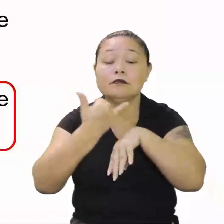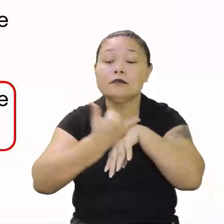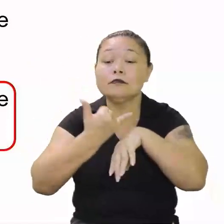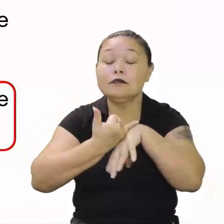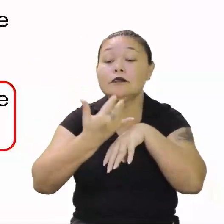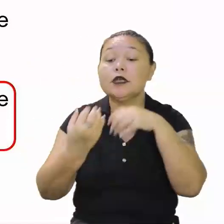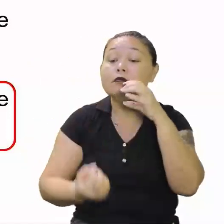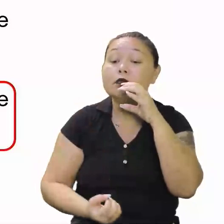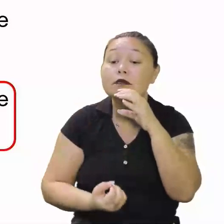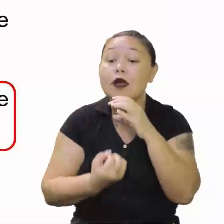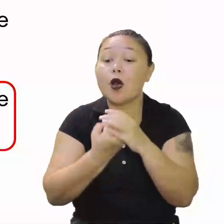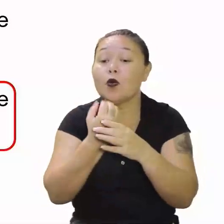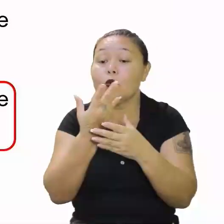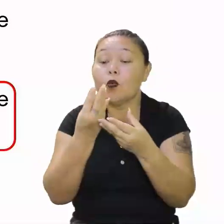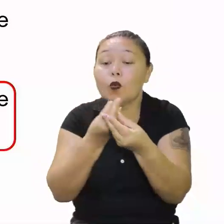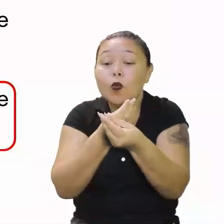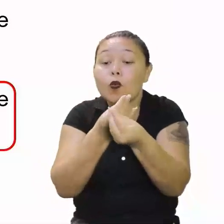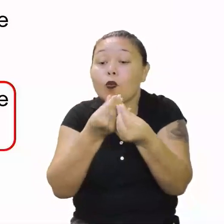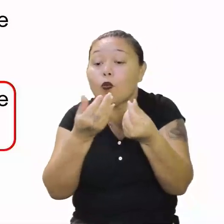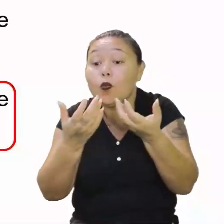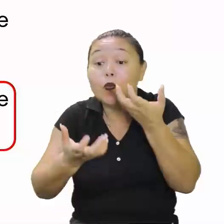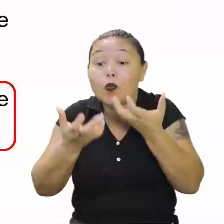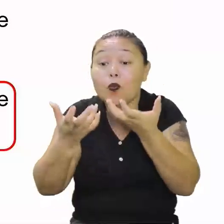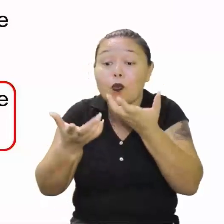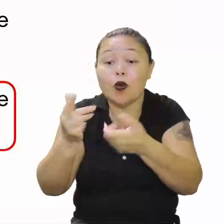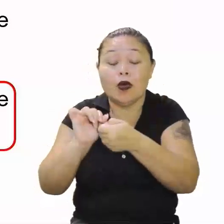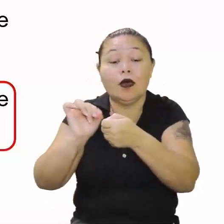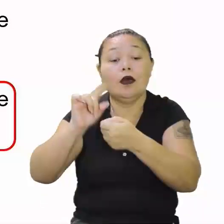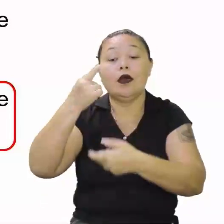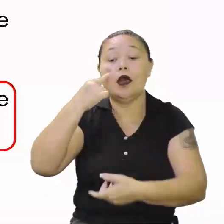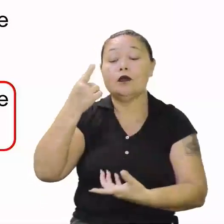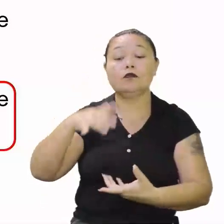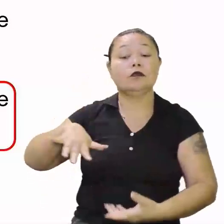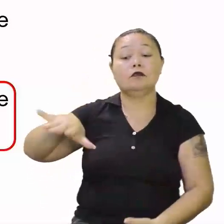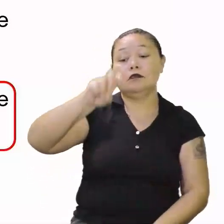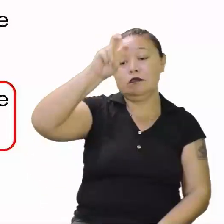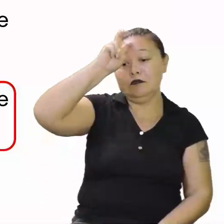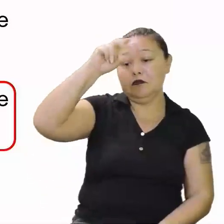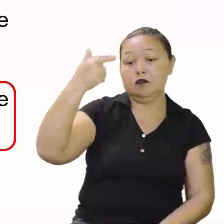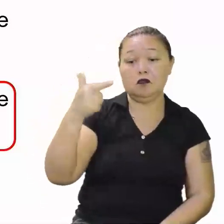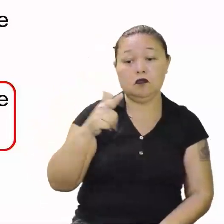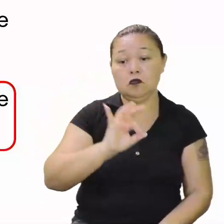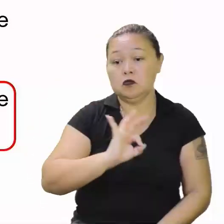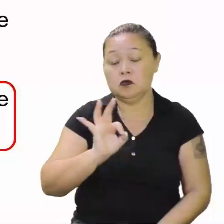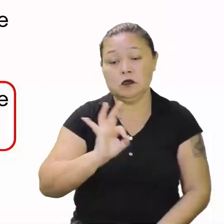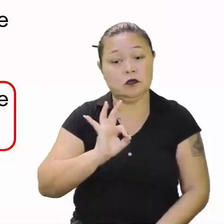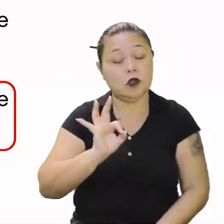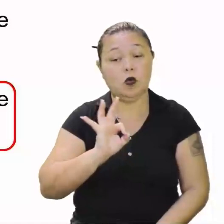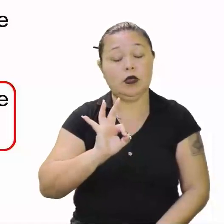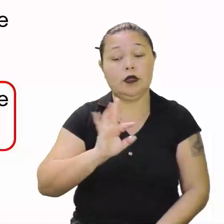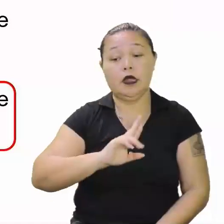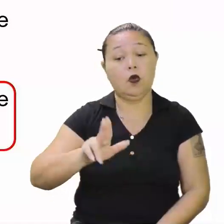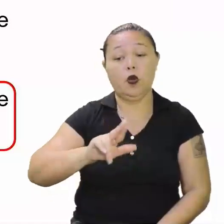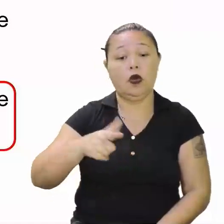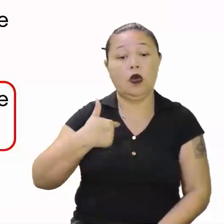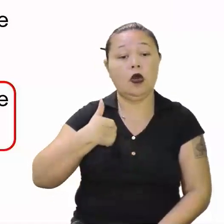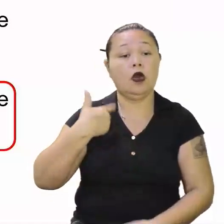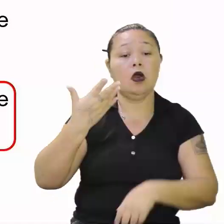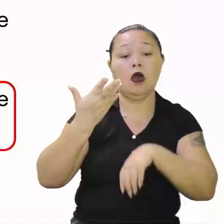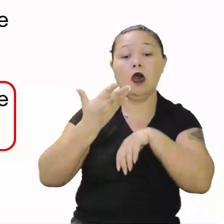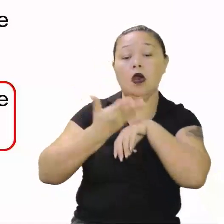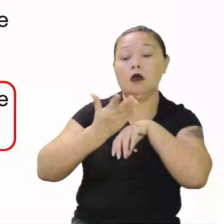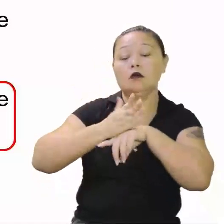tá bom? Então, ele não se concentrava entre o povo egípcio, não existindo registro disso, não era. Não praticava